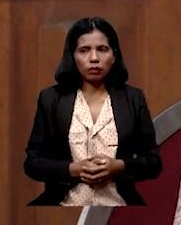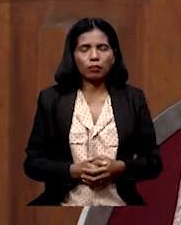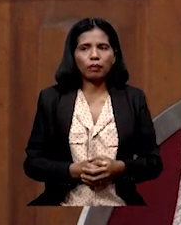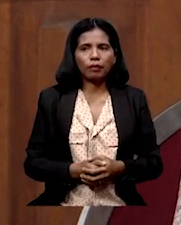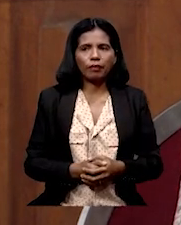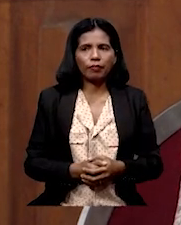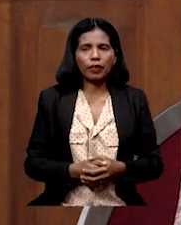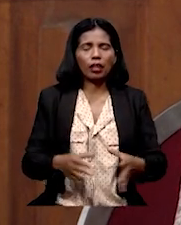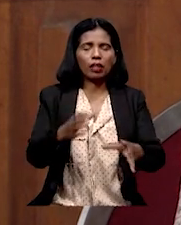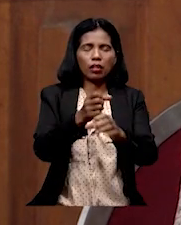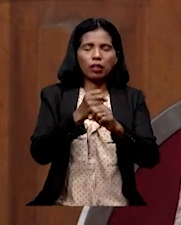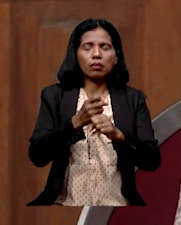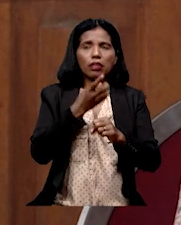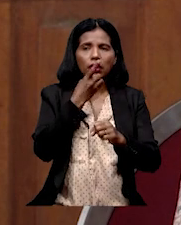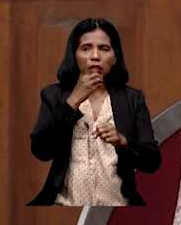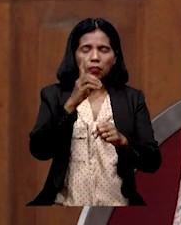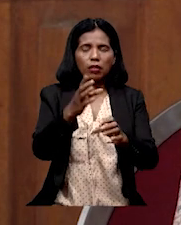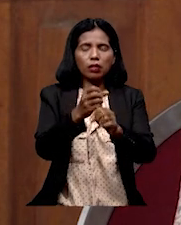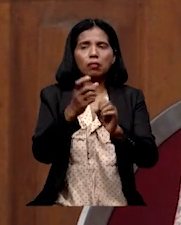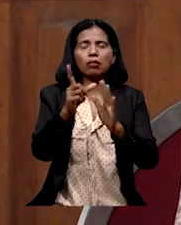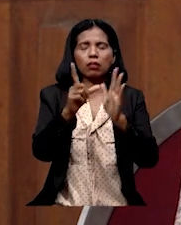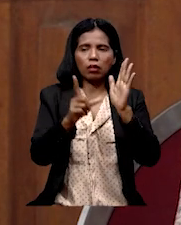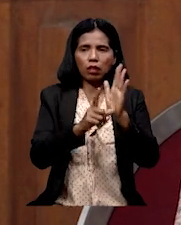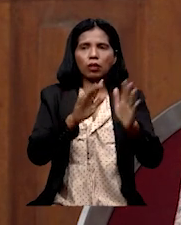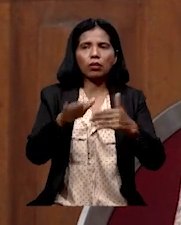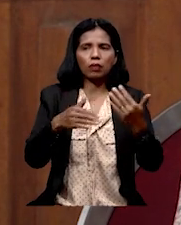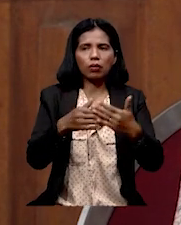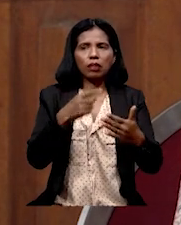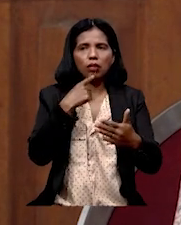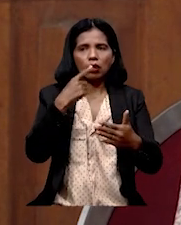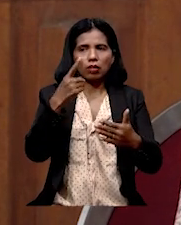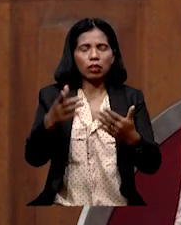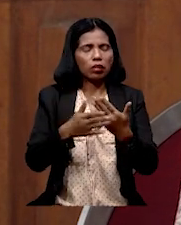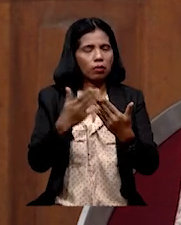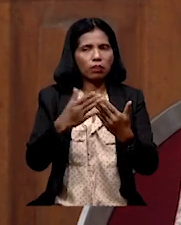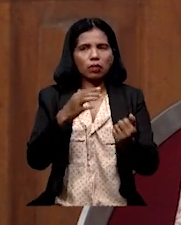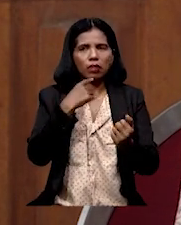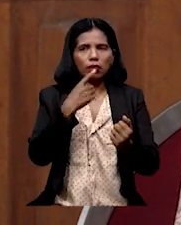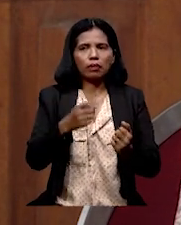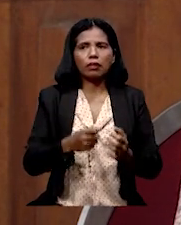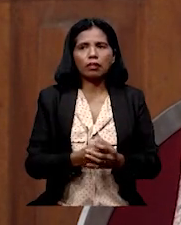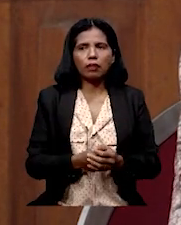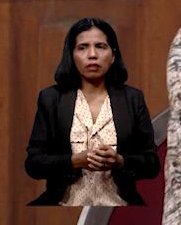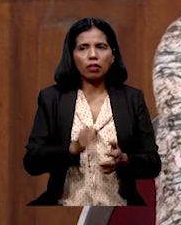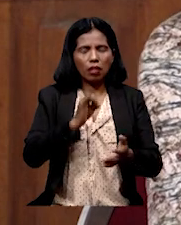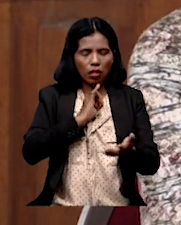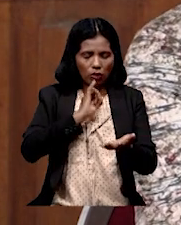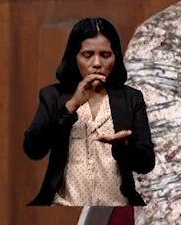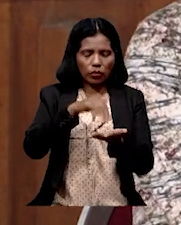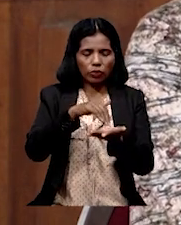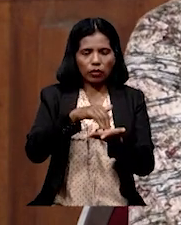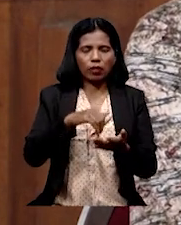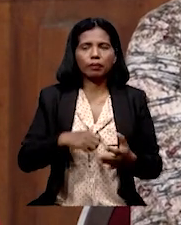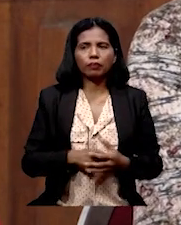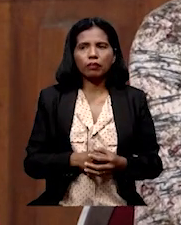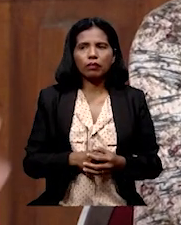Minha simul decreto, simul lei, simul botou, tu vale sempre a teta. Ho simples tosa. Ho se estuda lá.